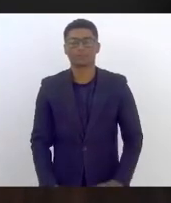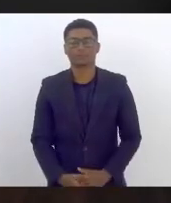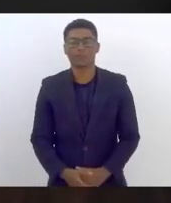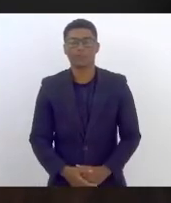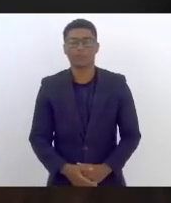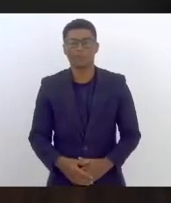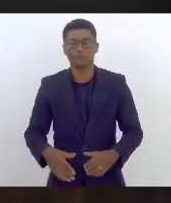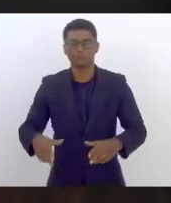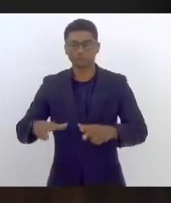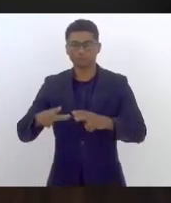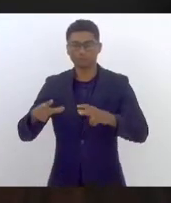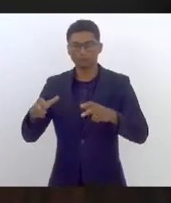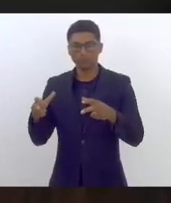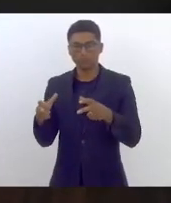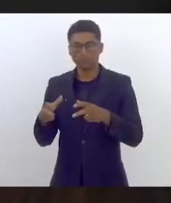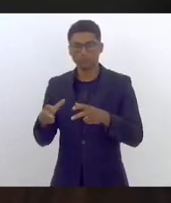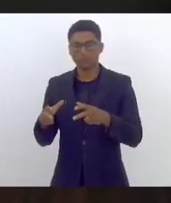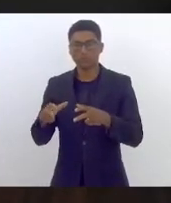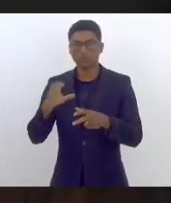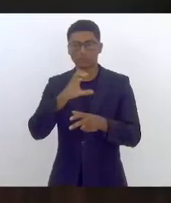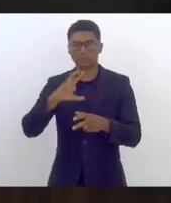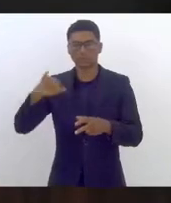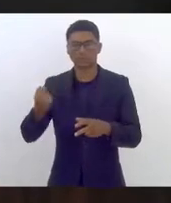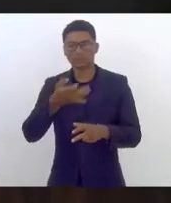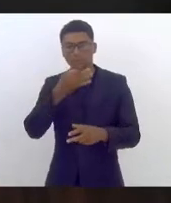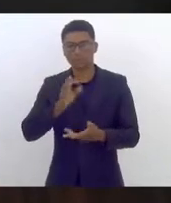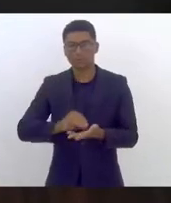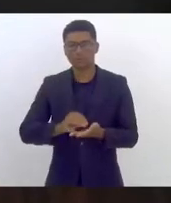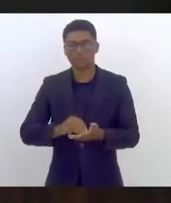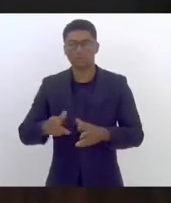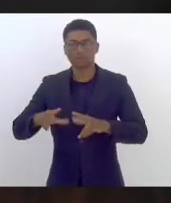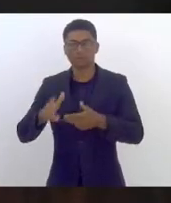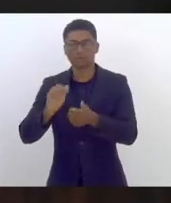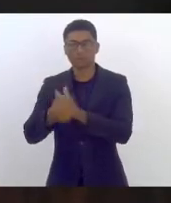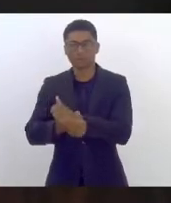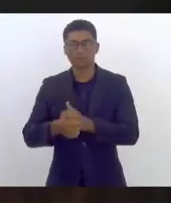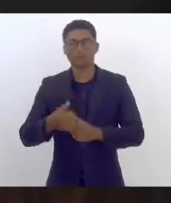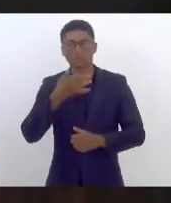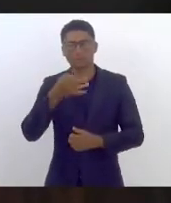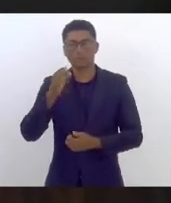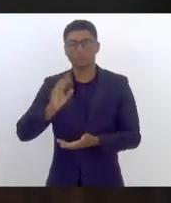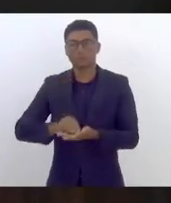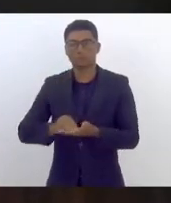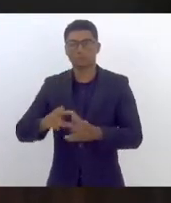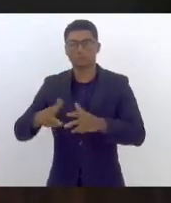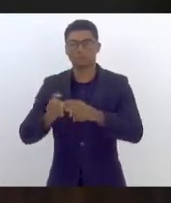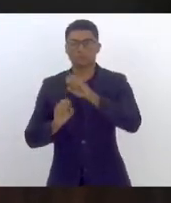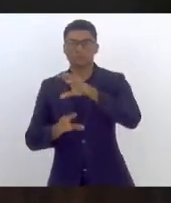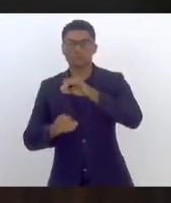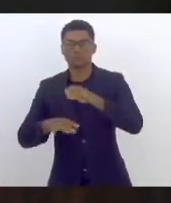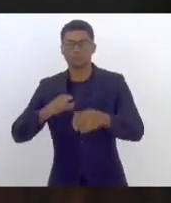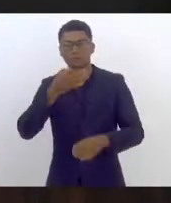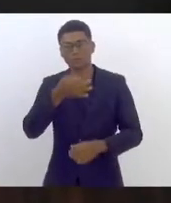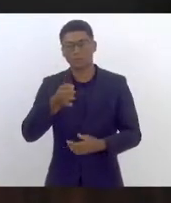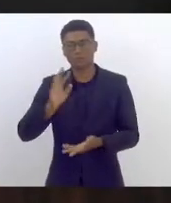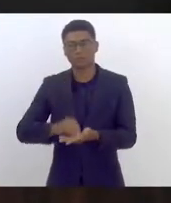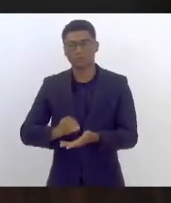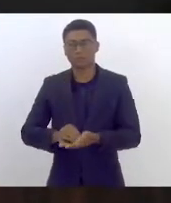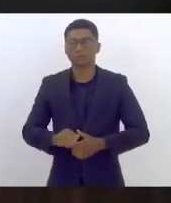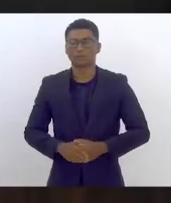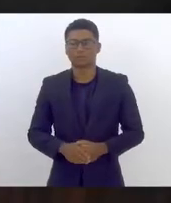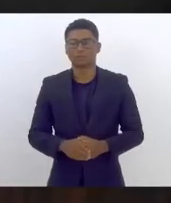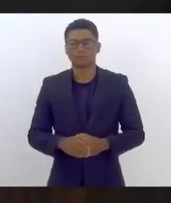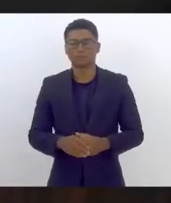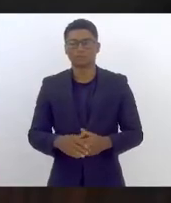perdendo de pareceres das comissões de condição Justiça de esporte e lazer Defesa Civil de Educação de orçamento Finanças fiscalização financeira e controle